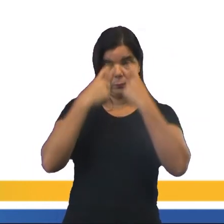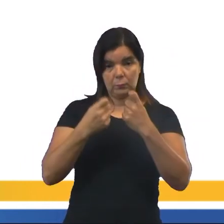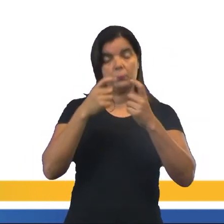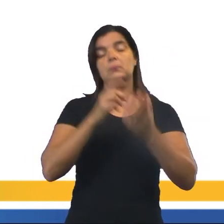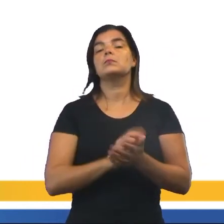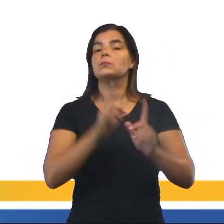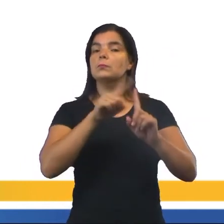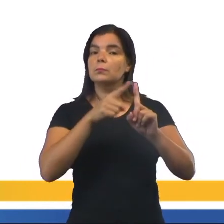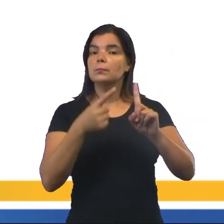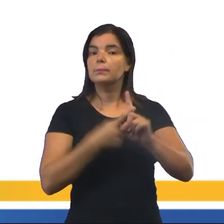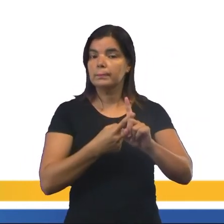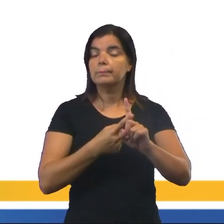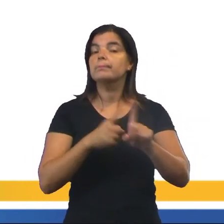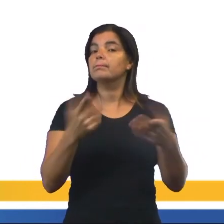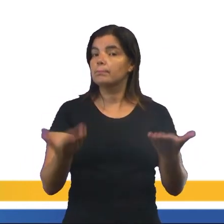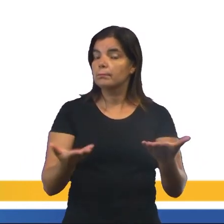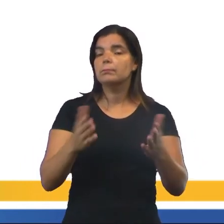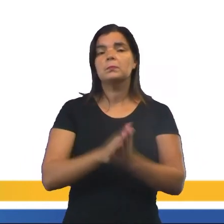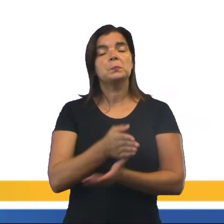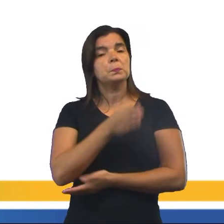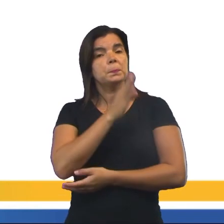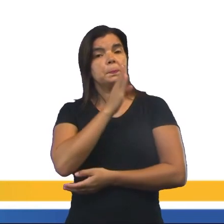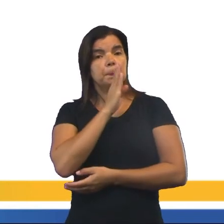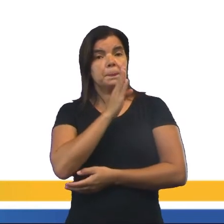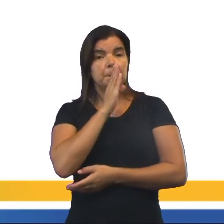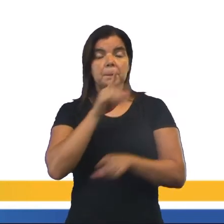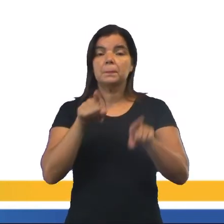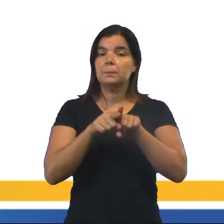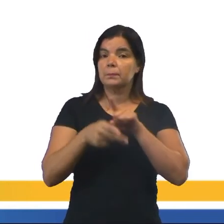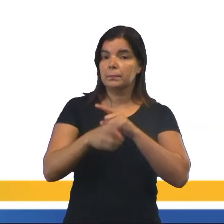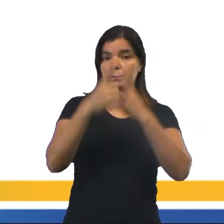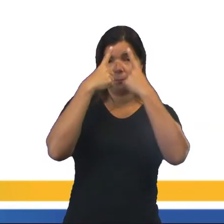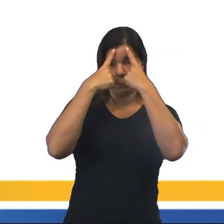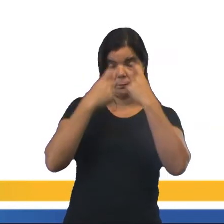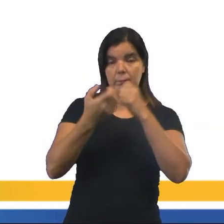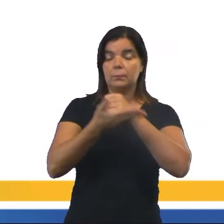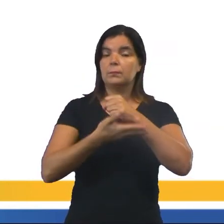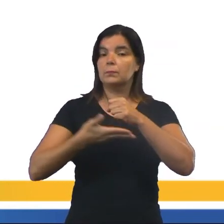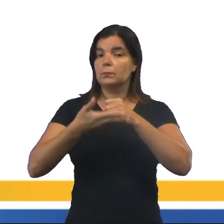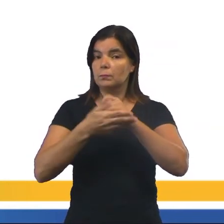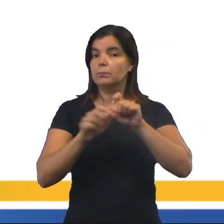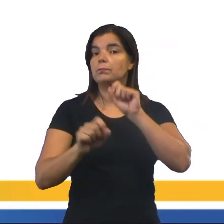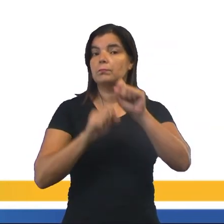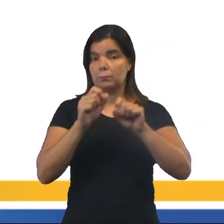violência obstétrica, uma forma silenciosa e perene de violência baseada em